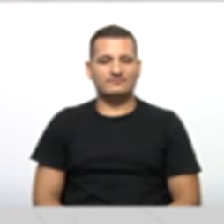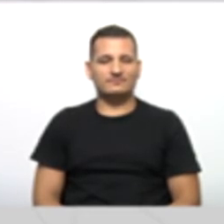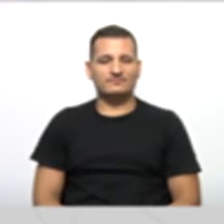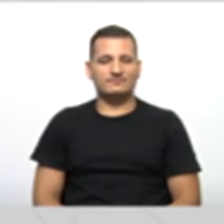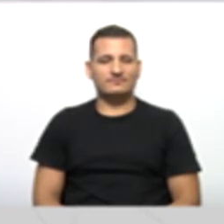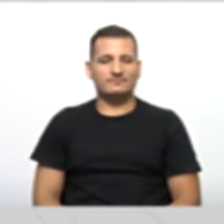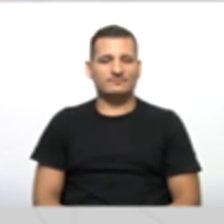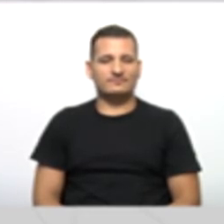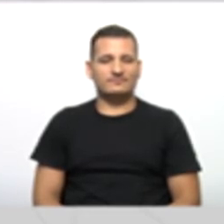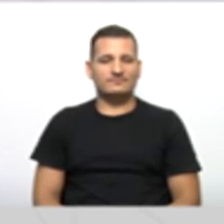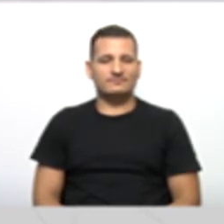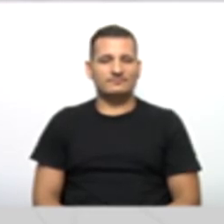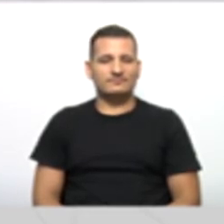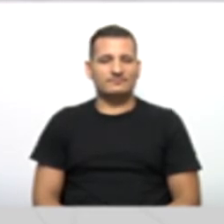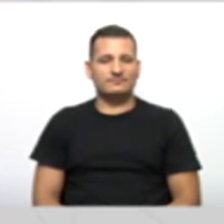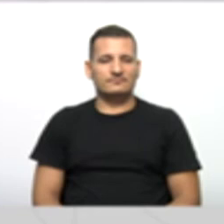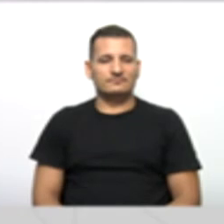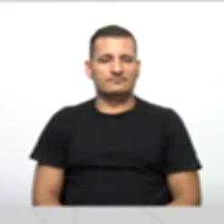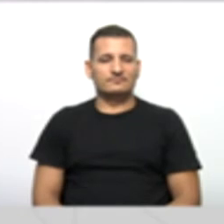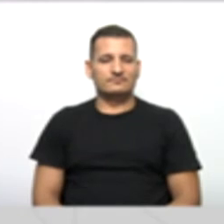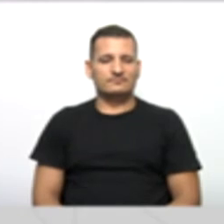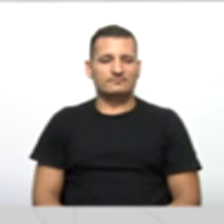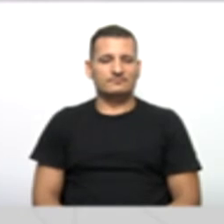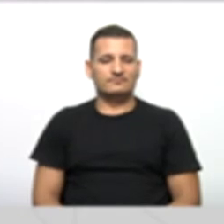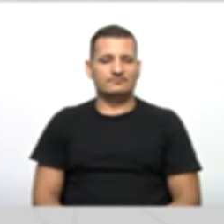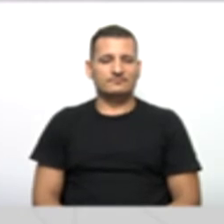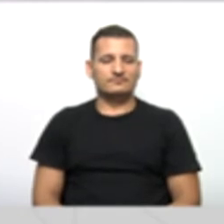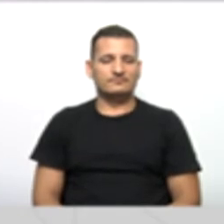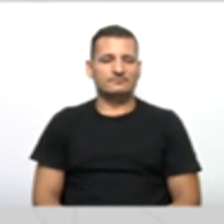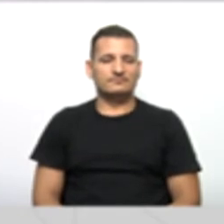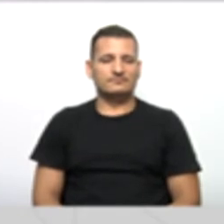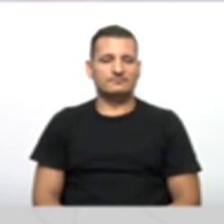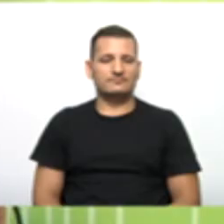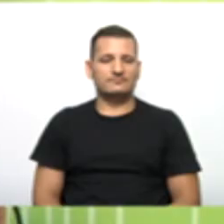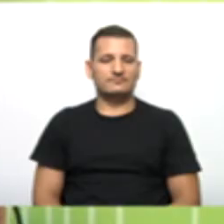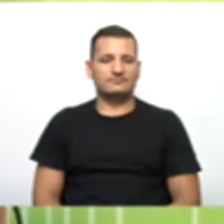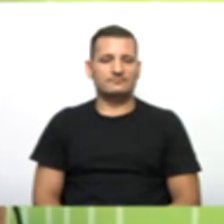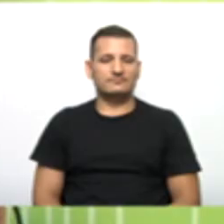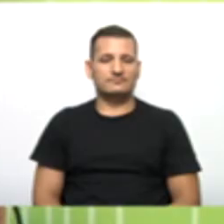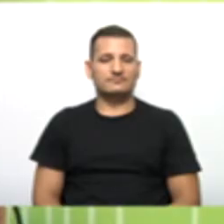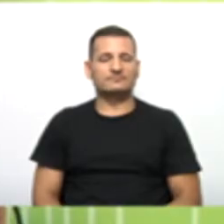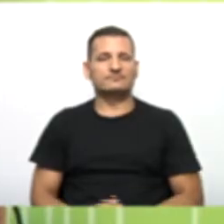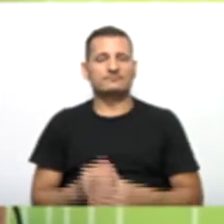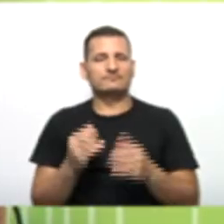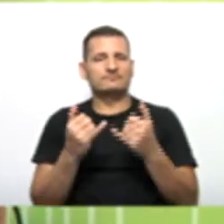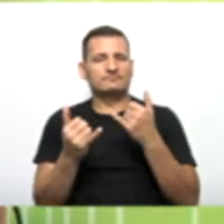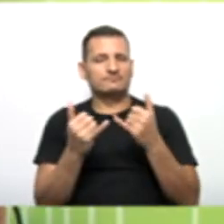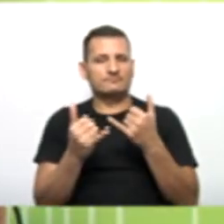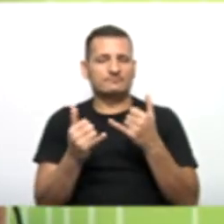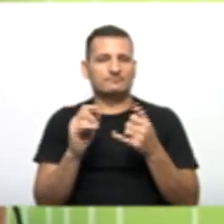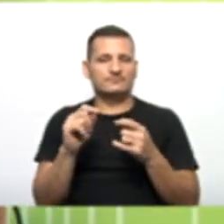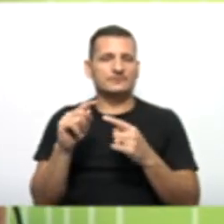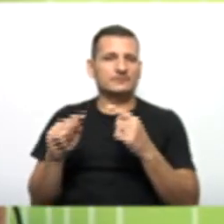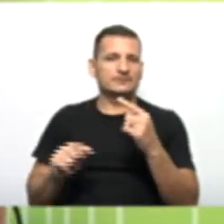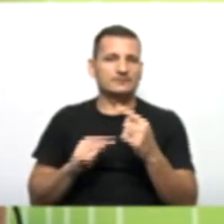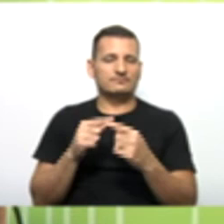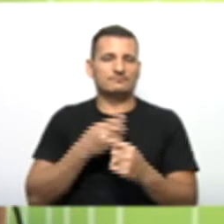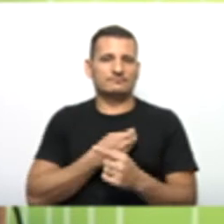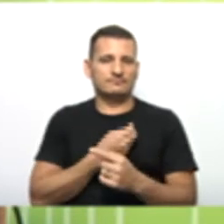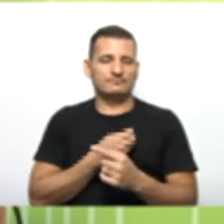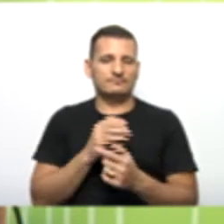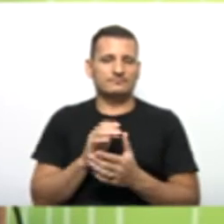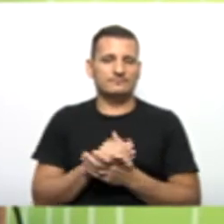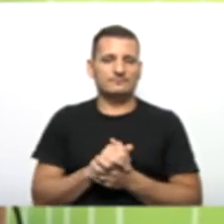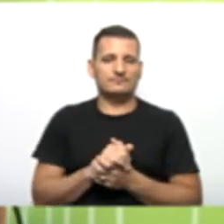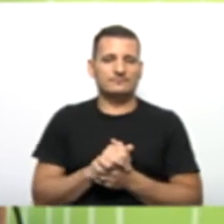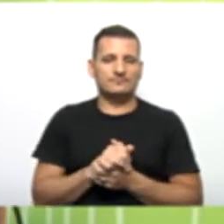atividades chaves, né, que a gente tem que ter ao longo do nosso processo. É muito semelhante ao ciclo de vida que a gente tem. Então, quando a gente